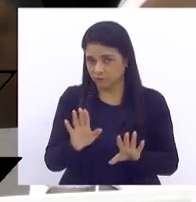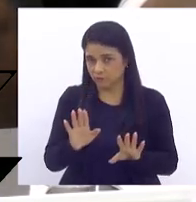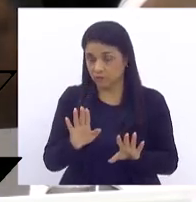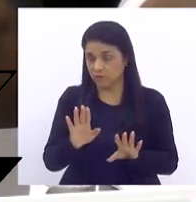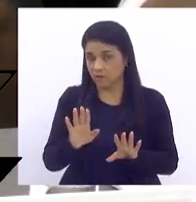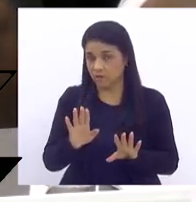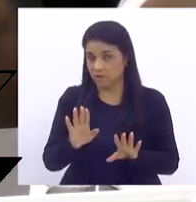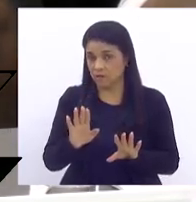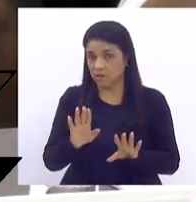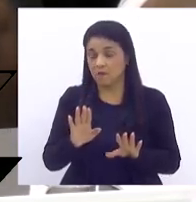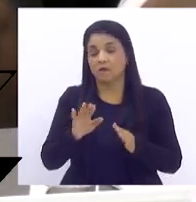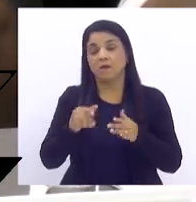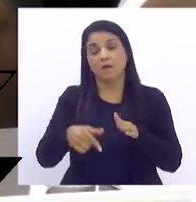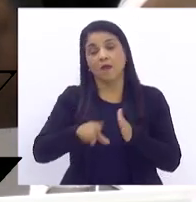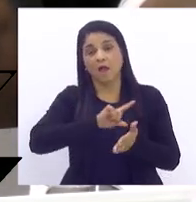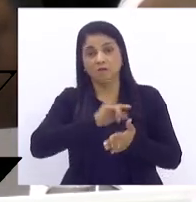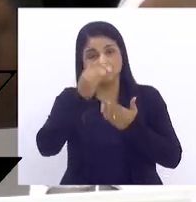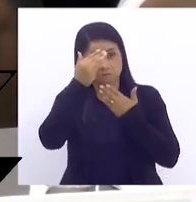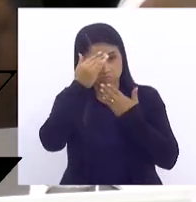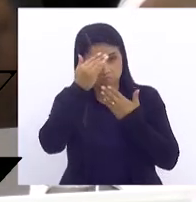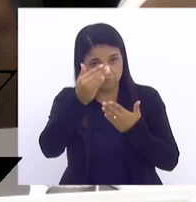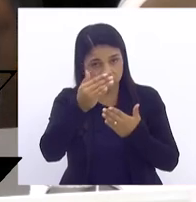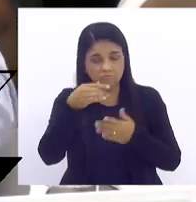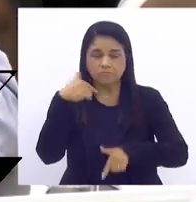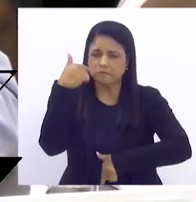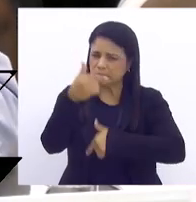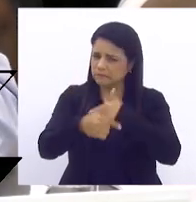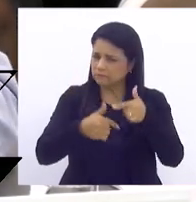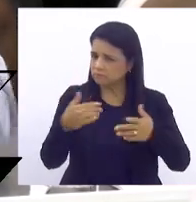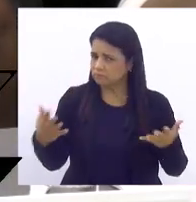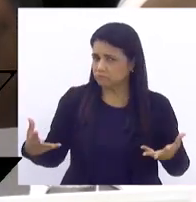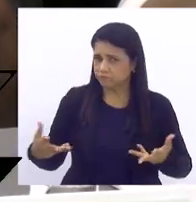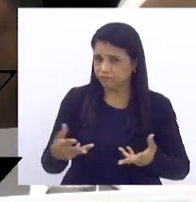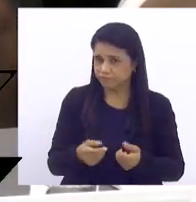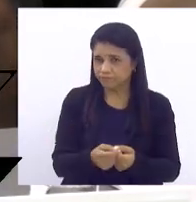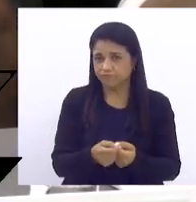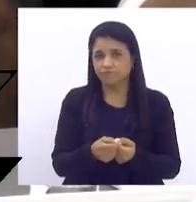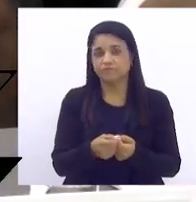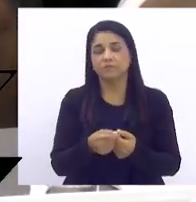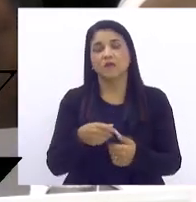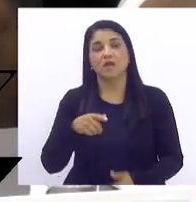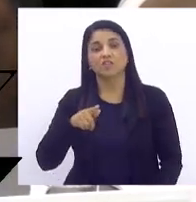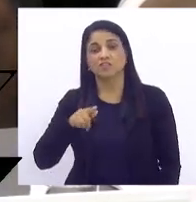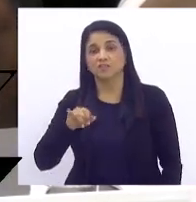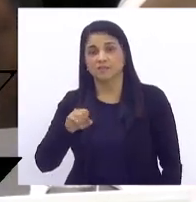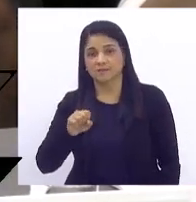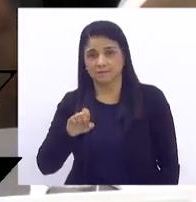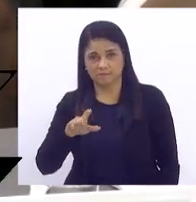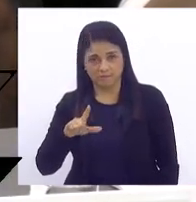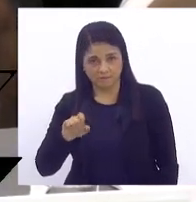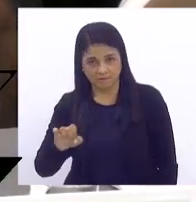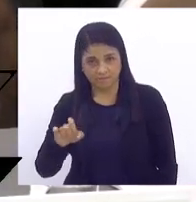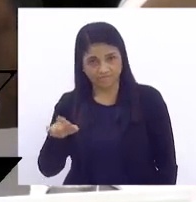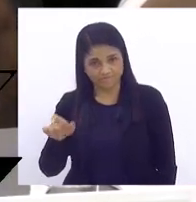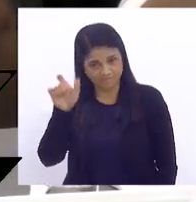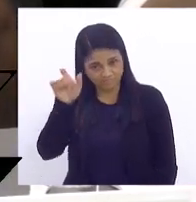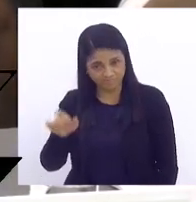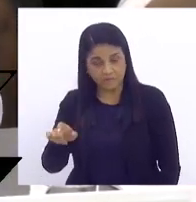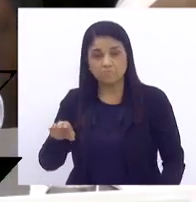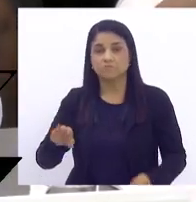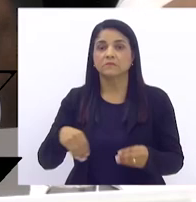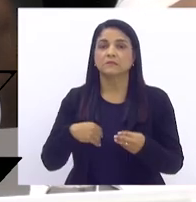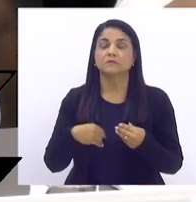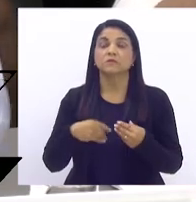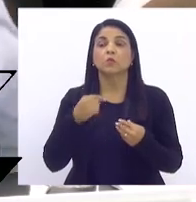nada, agradecendo o competente trabalho seu e, sobretudo, a Gisele, e dizendo que contempla. Qual